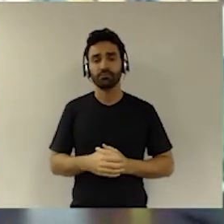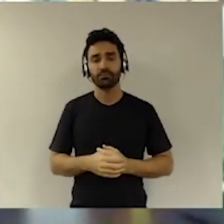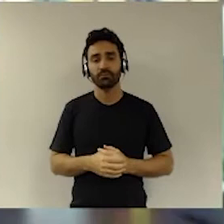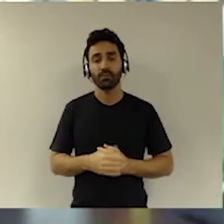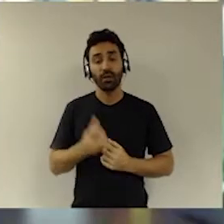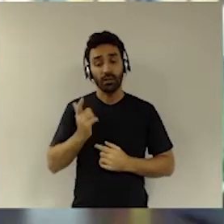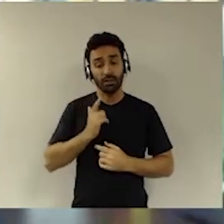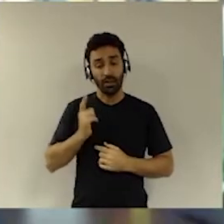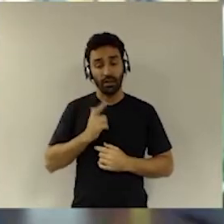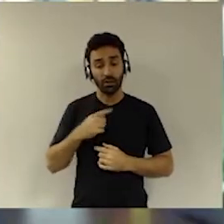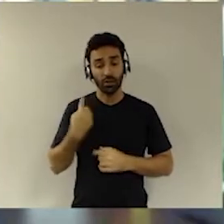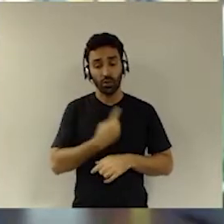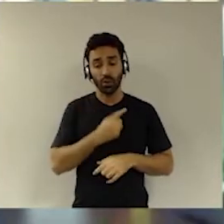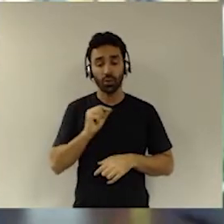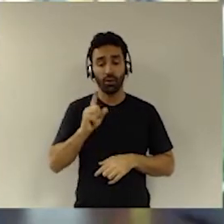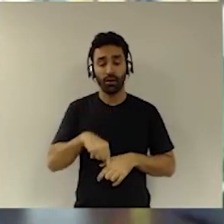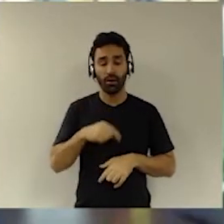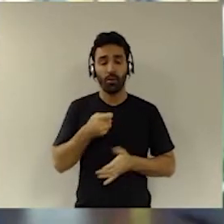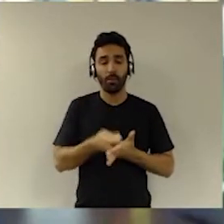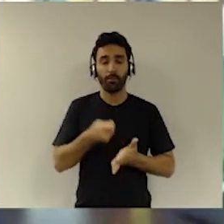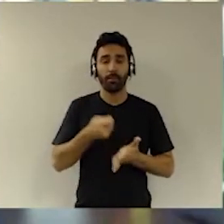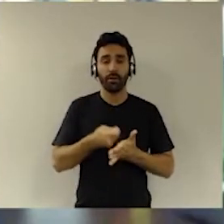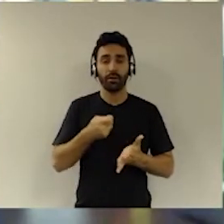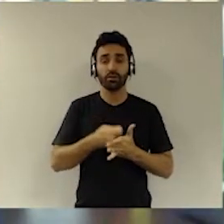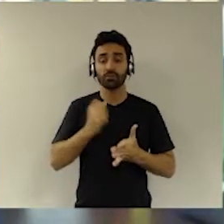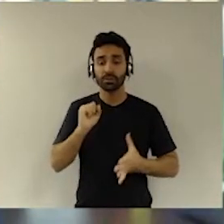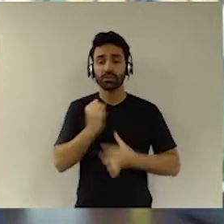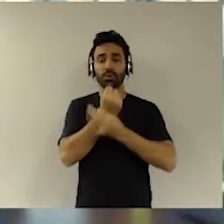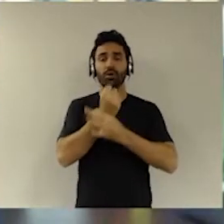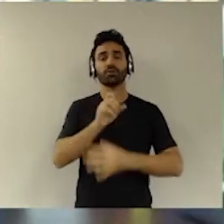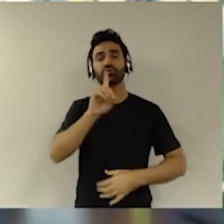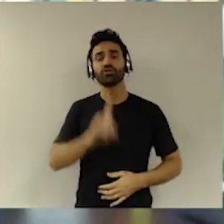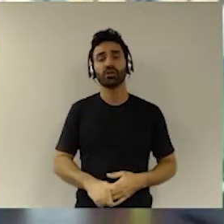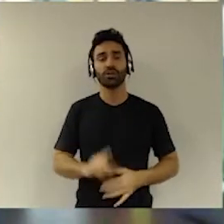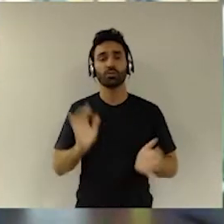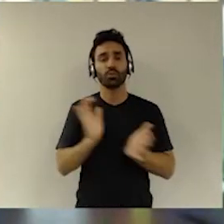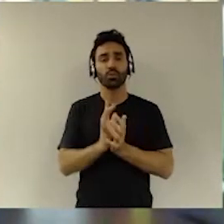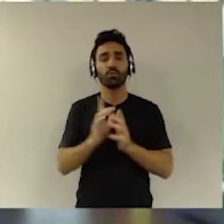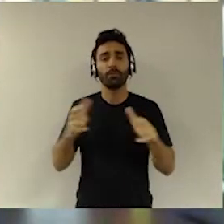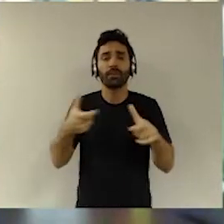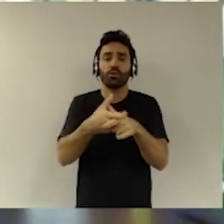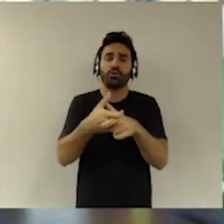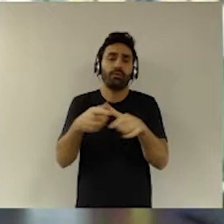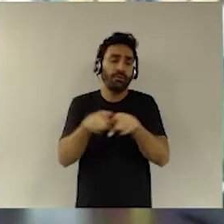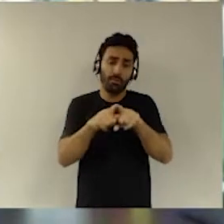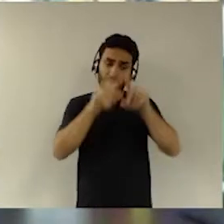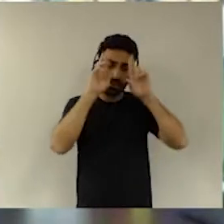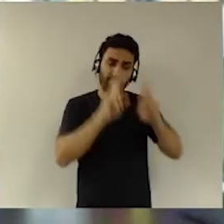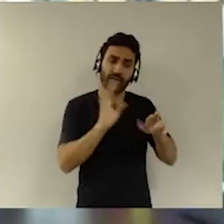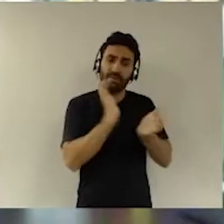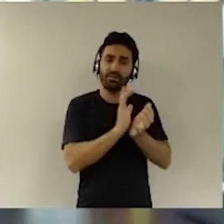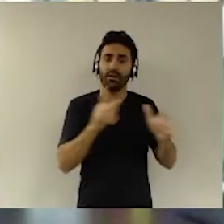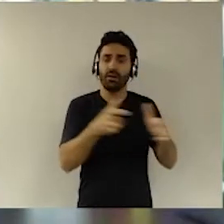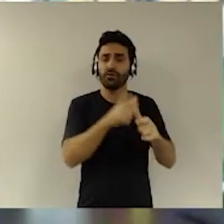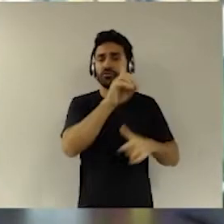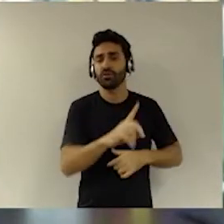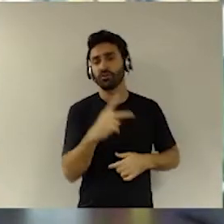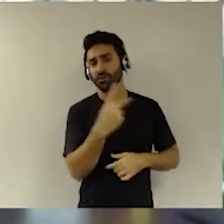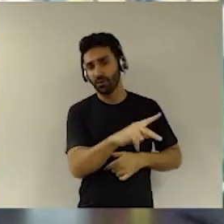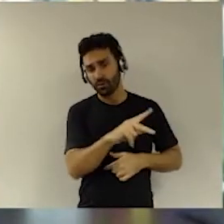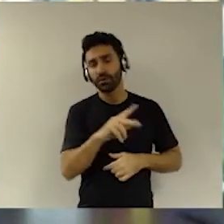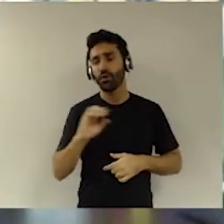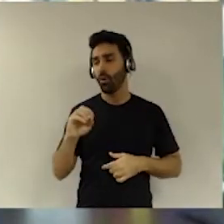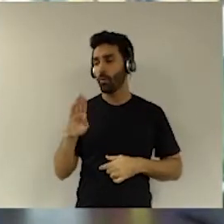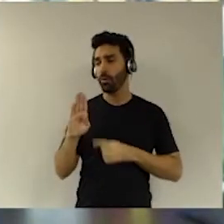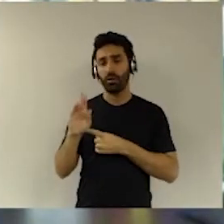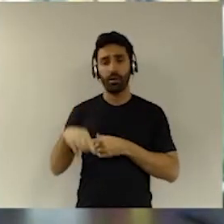temos a obrigação de assegurar os direitos das minorias. Este é um dos papéis fundamentais da ordem